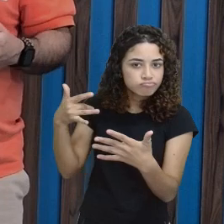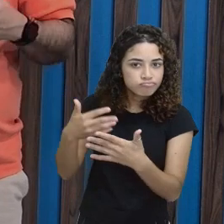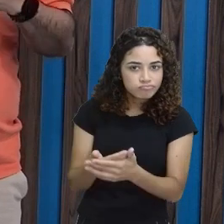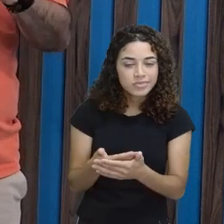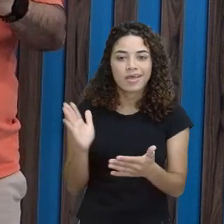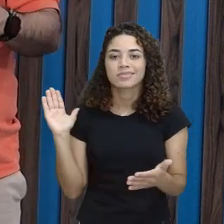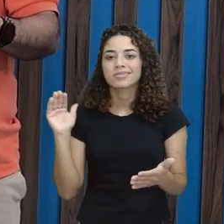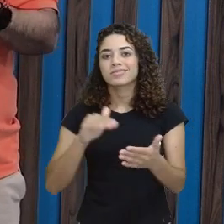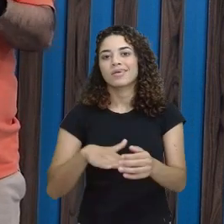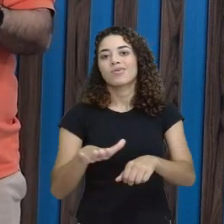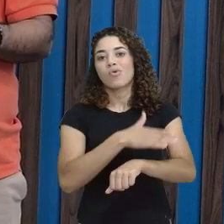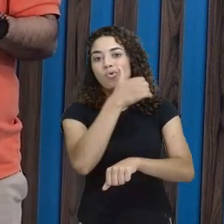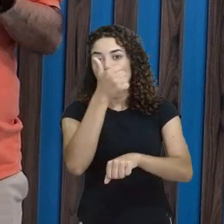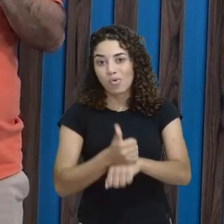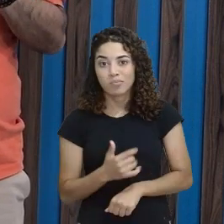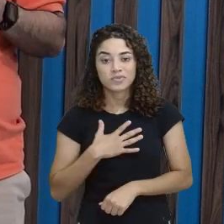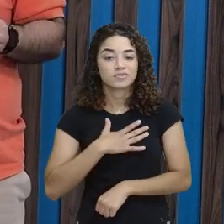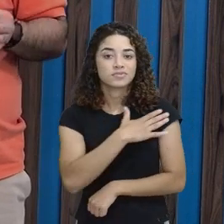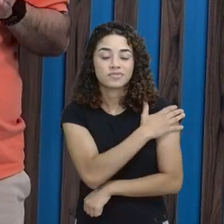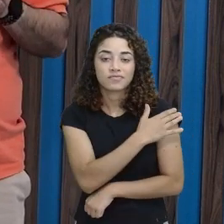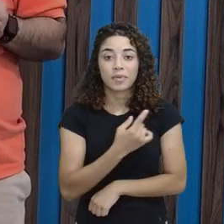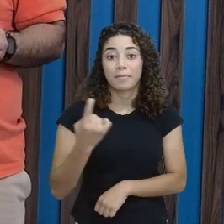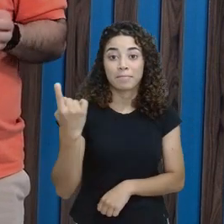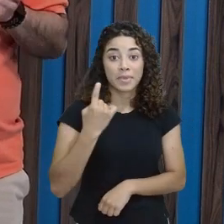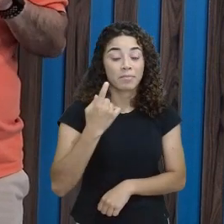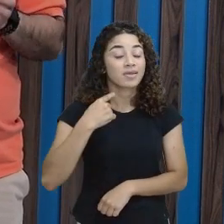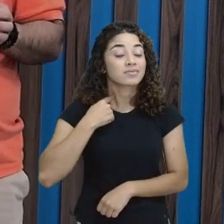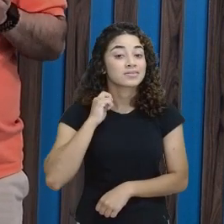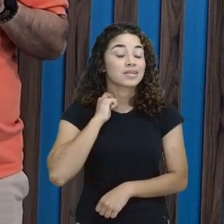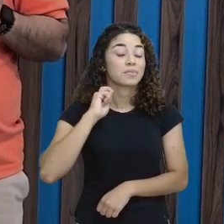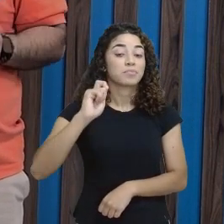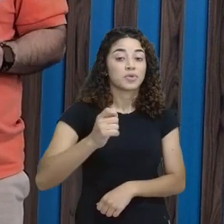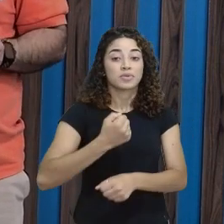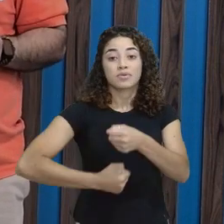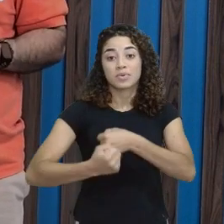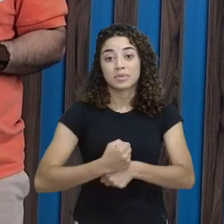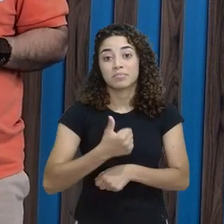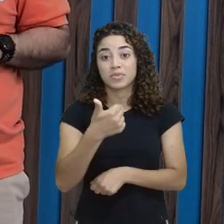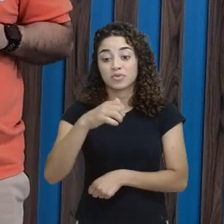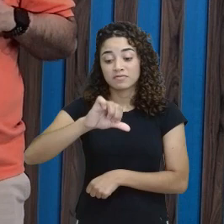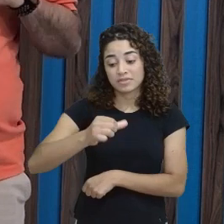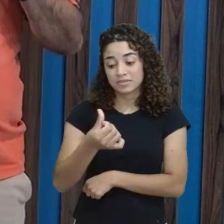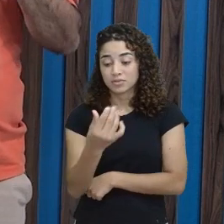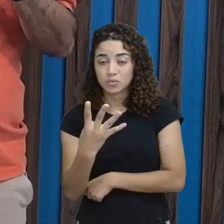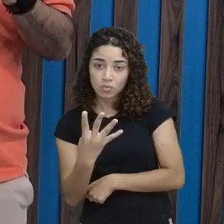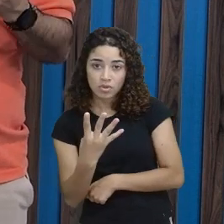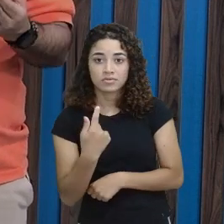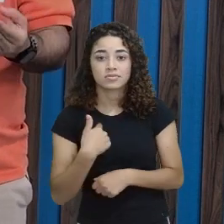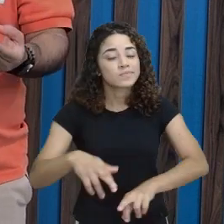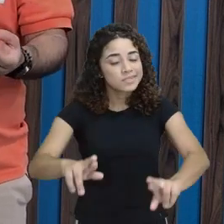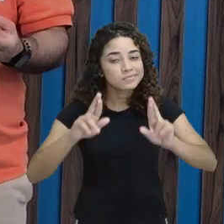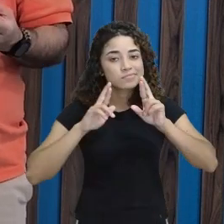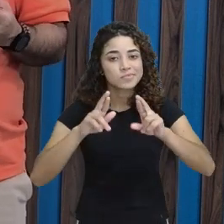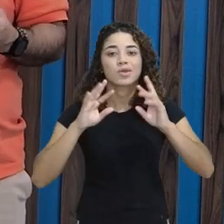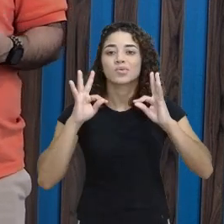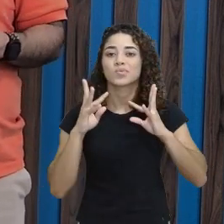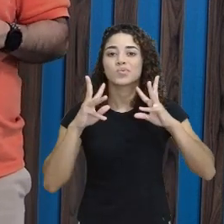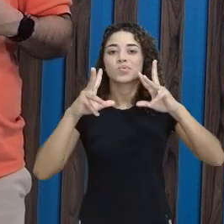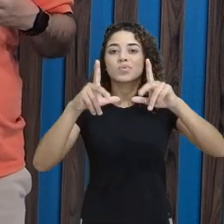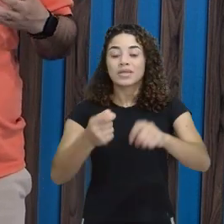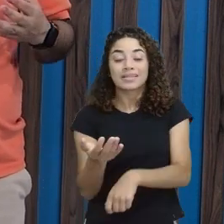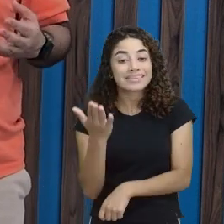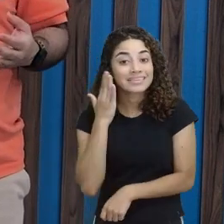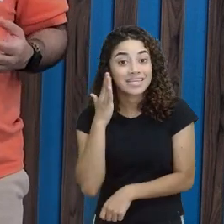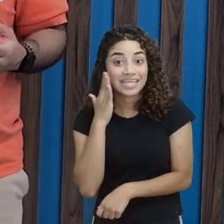golpe civil-militar de 1º de abril de 1964. Espero que todos e todas